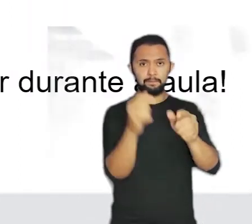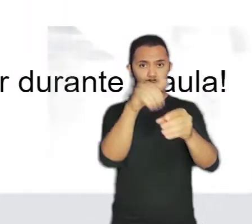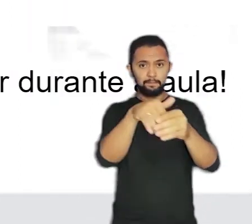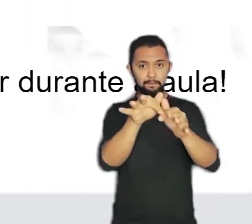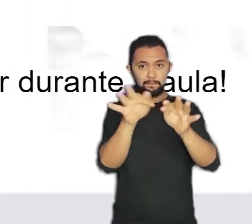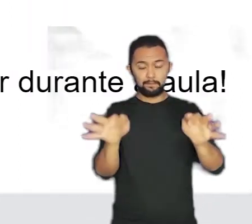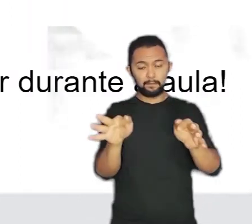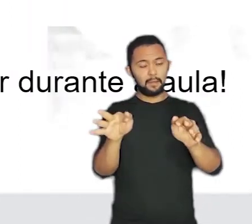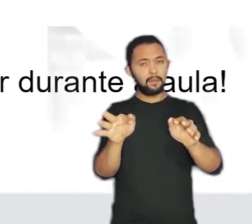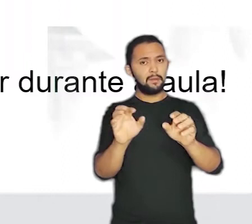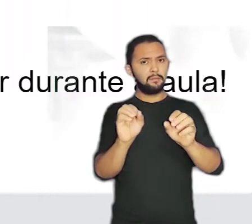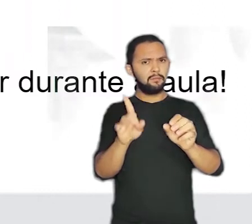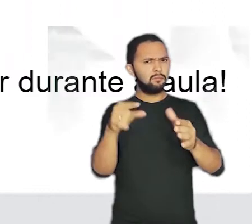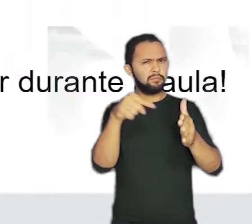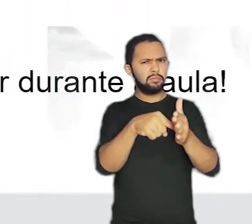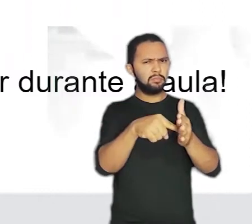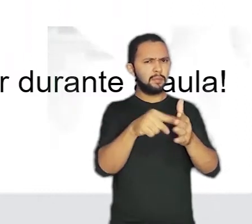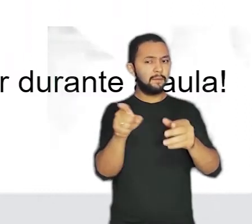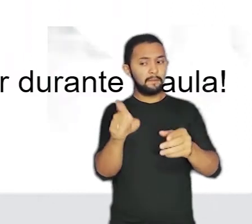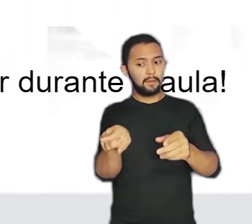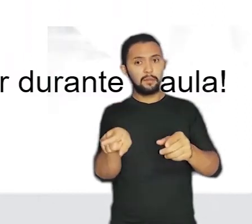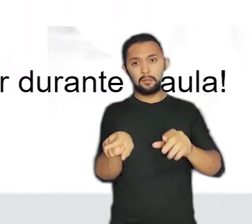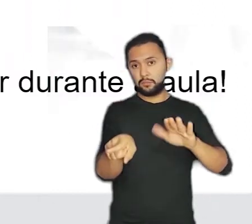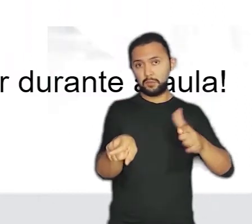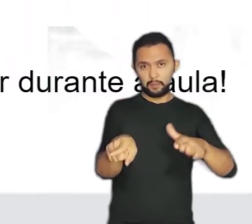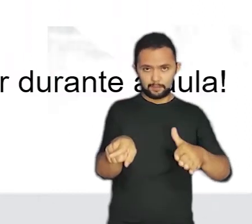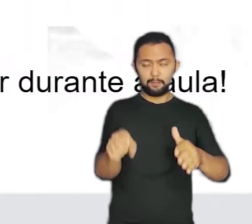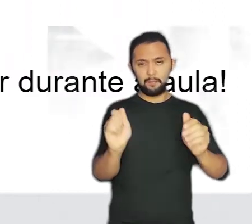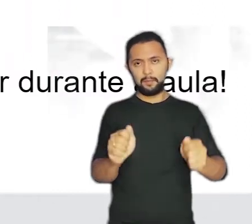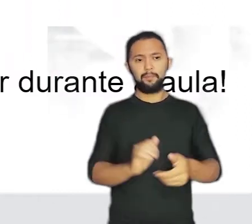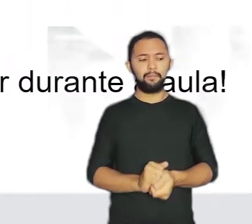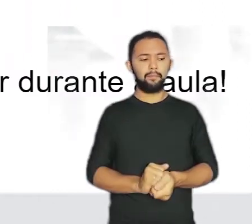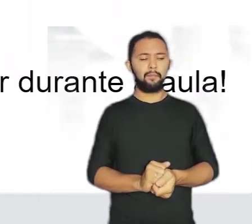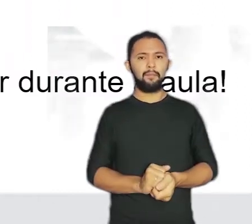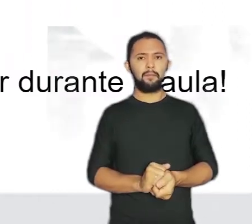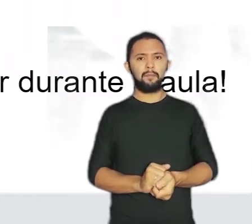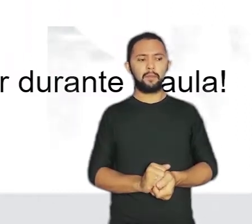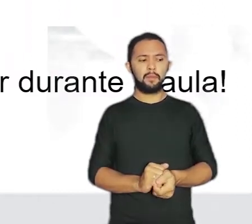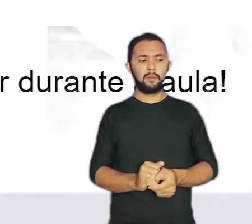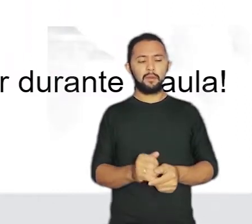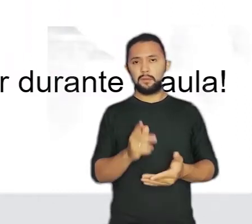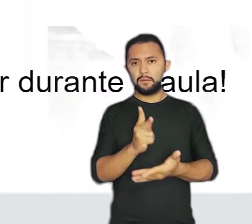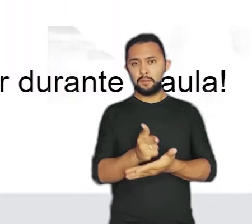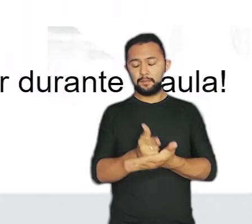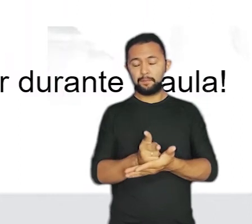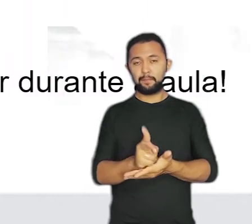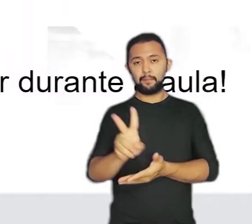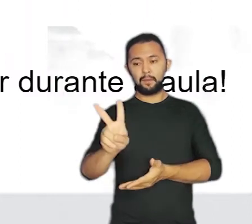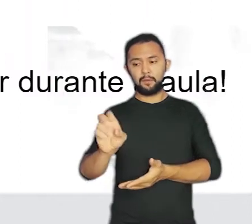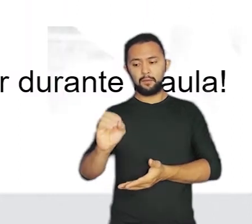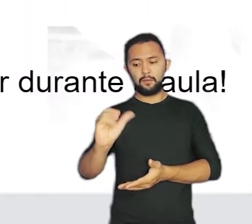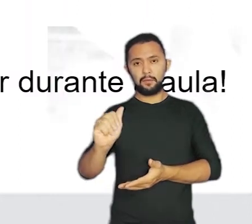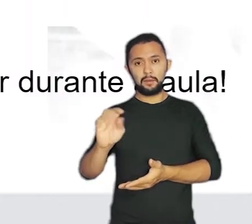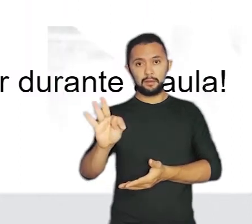alguma pontuação, que normalmente é a vírgula. Então, tanto o aposto quanto o vocativo vão aparecer separados,